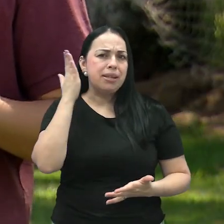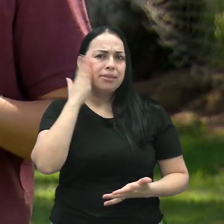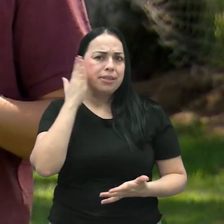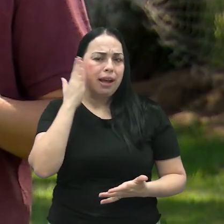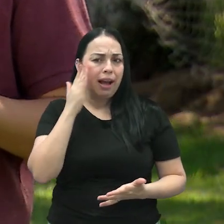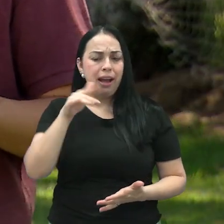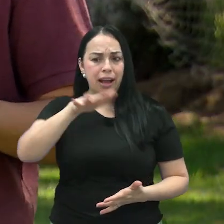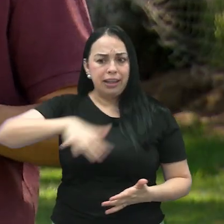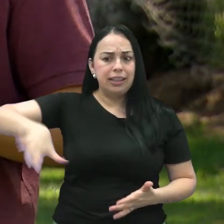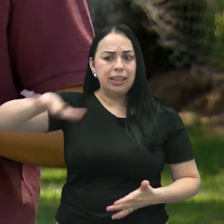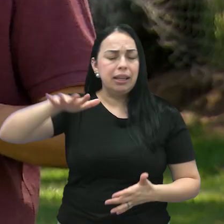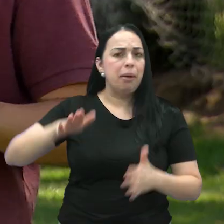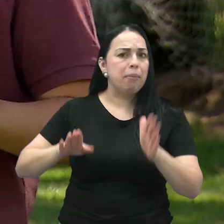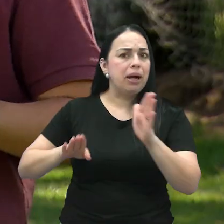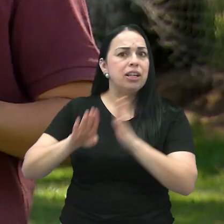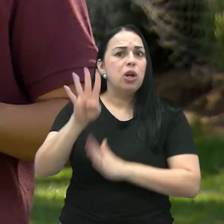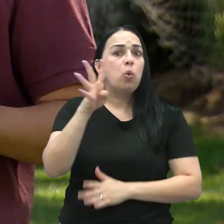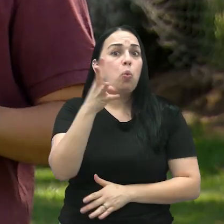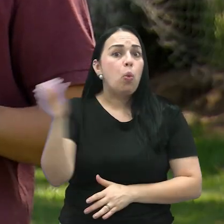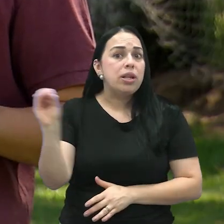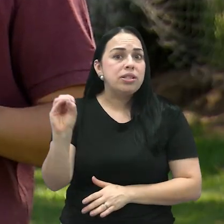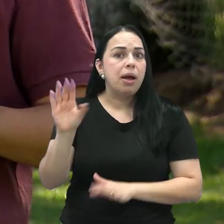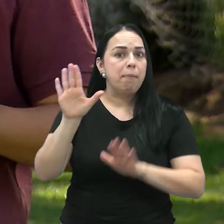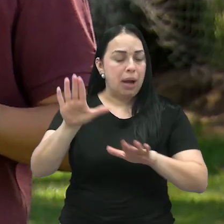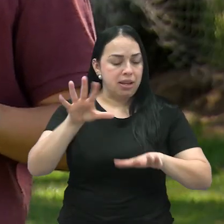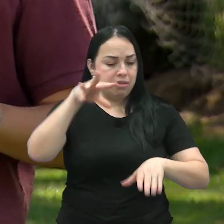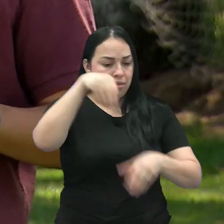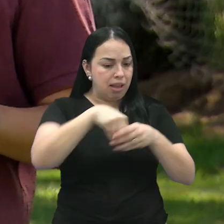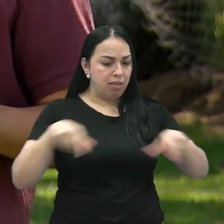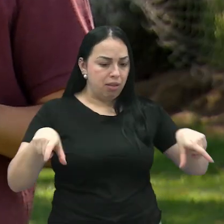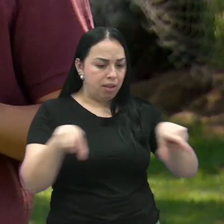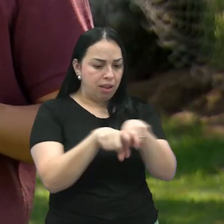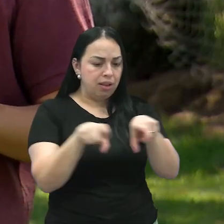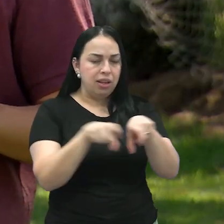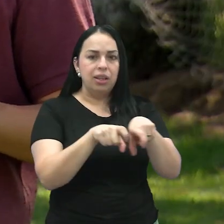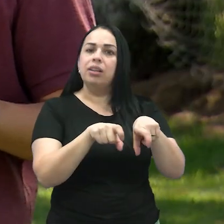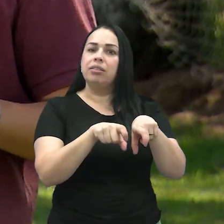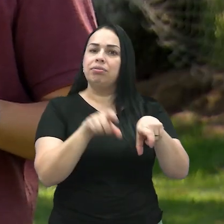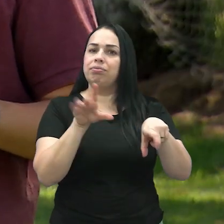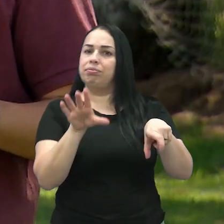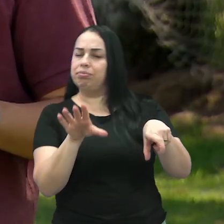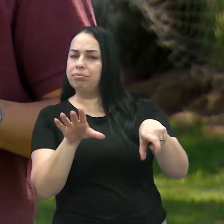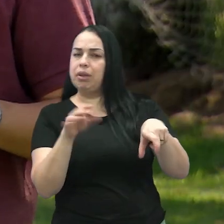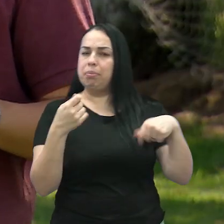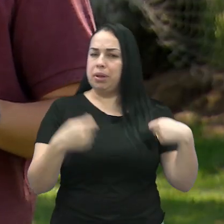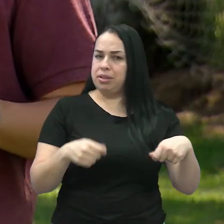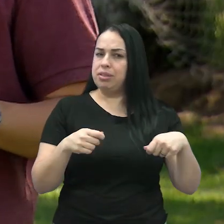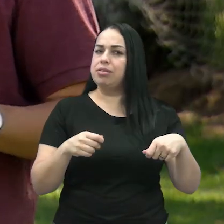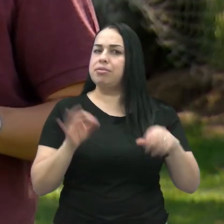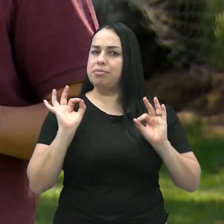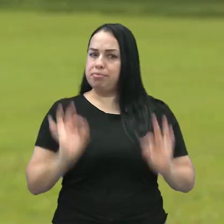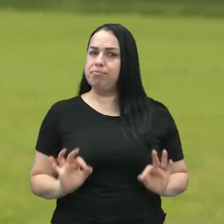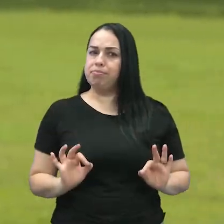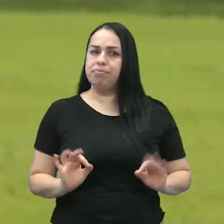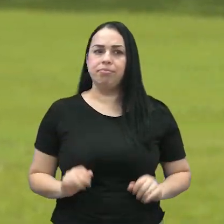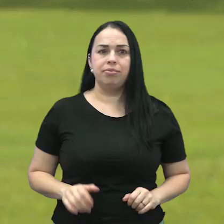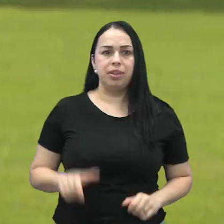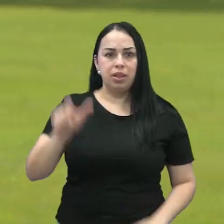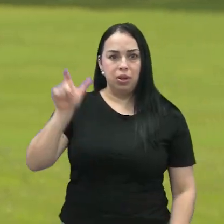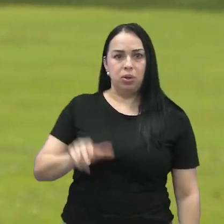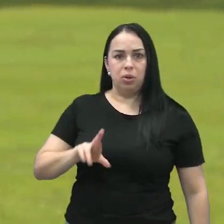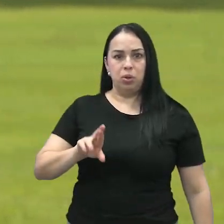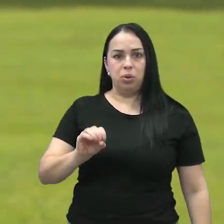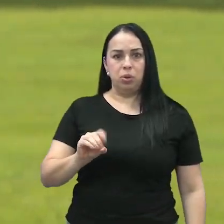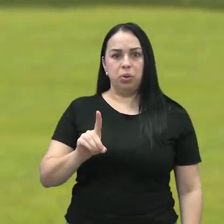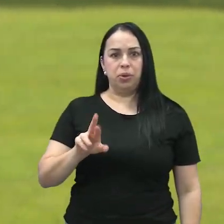número passa dos 400. Só que dentro de campo, as decisões não podem ser tão passionais assim. O Rodrigo é